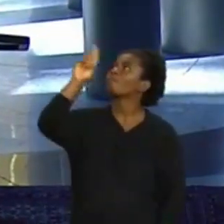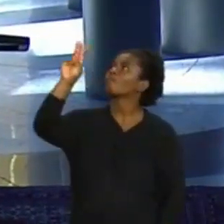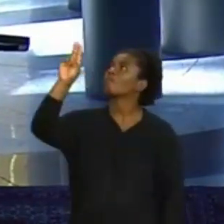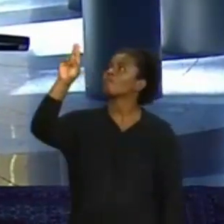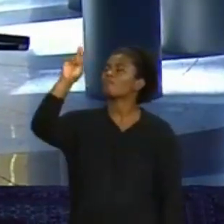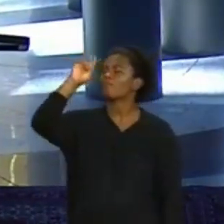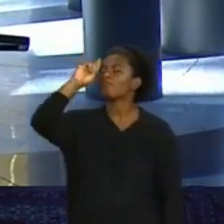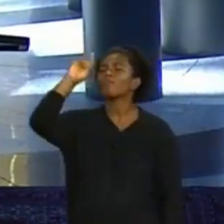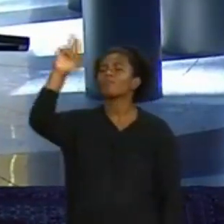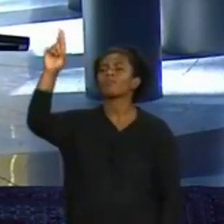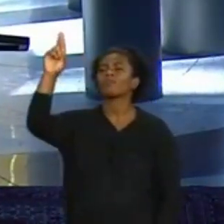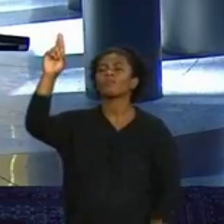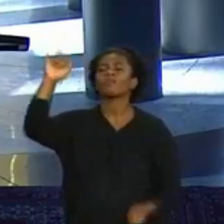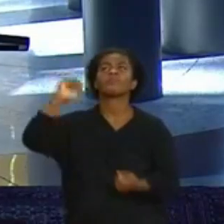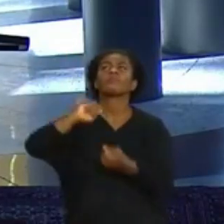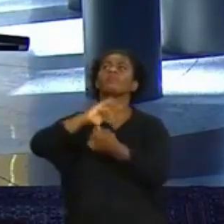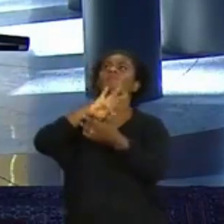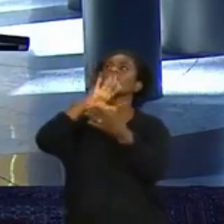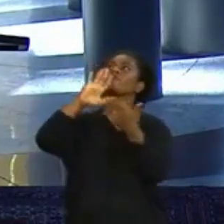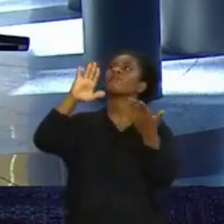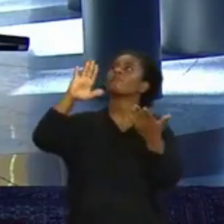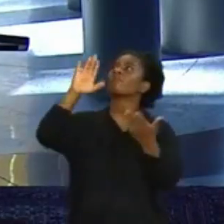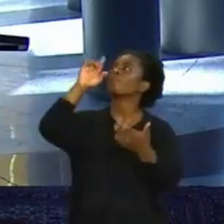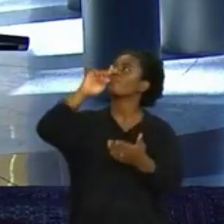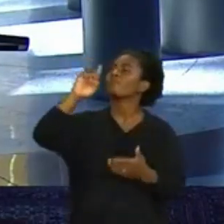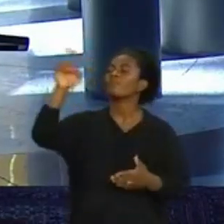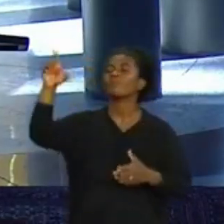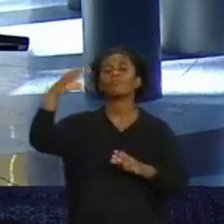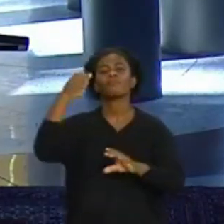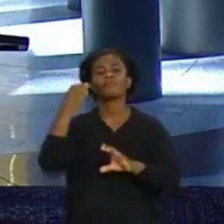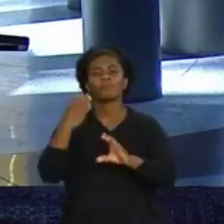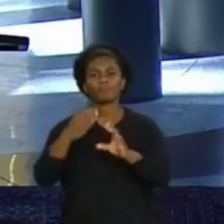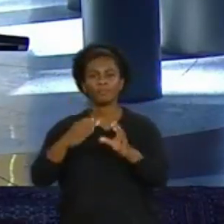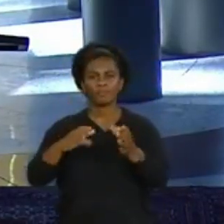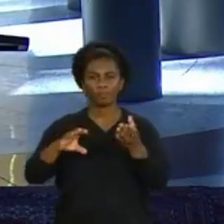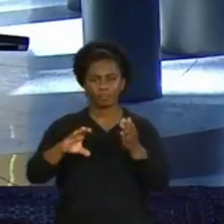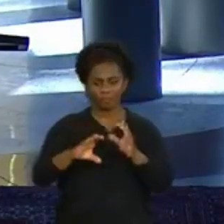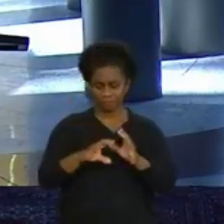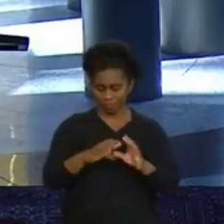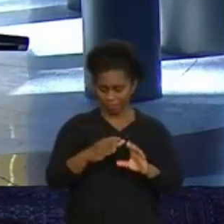Glorificado seja Ele. Cante.